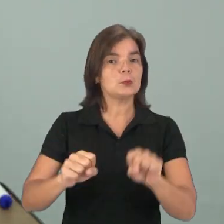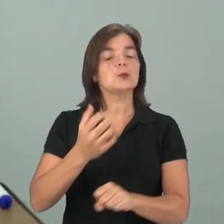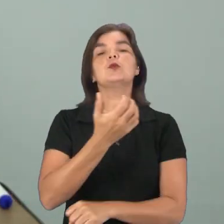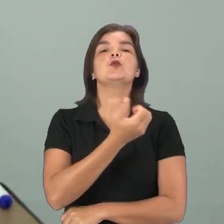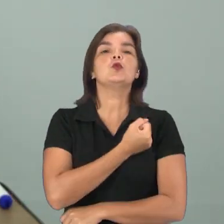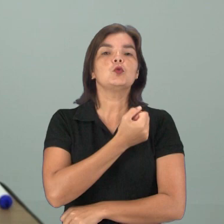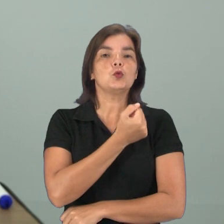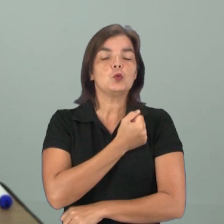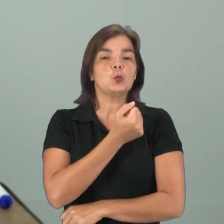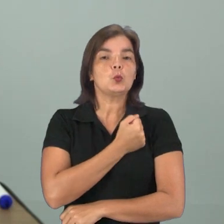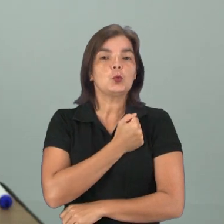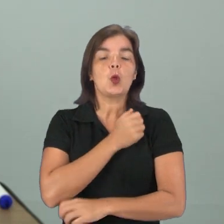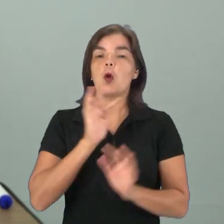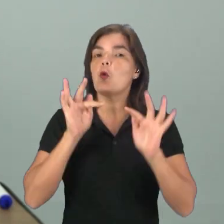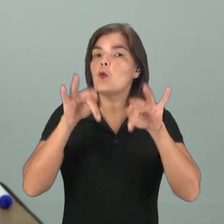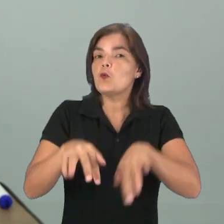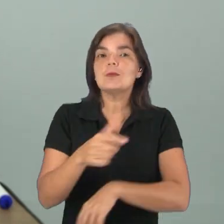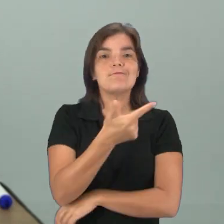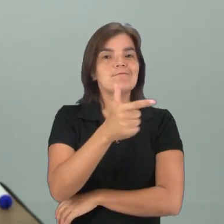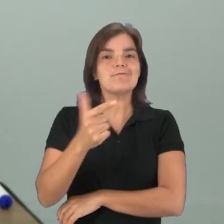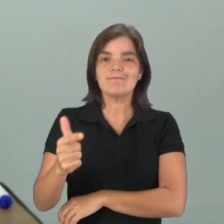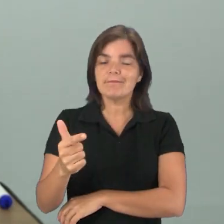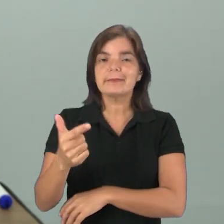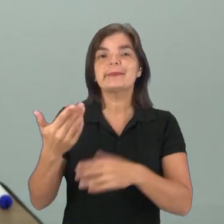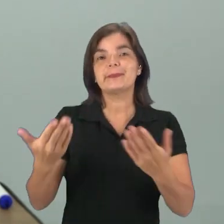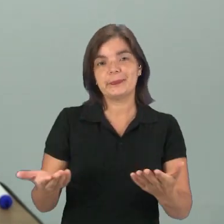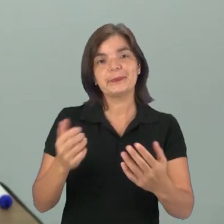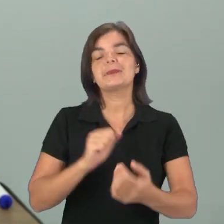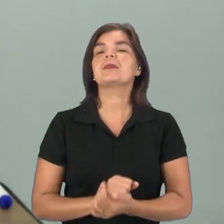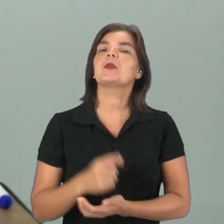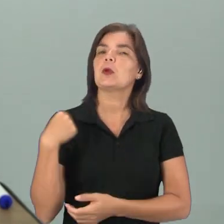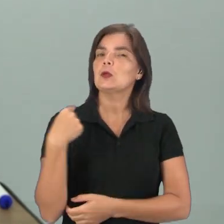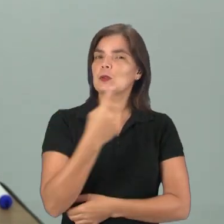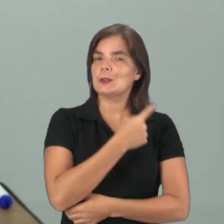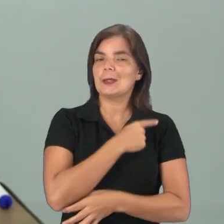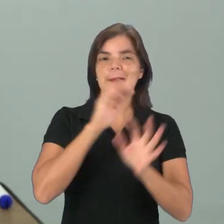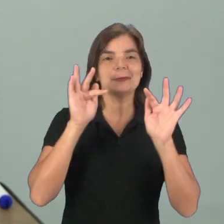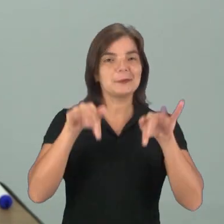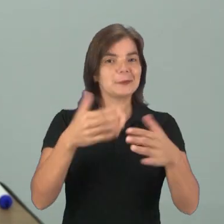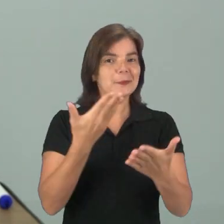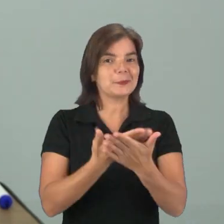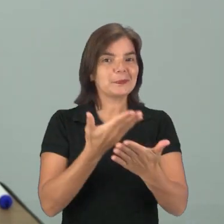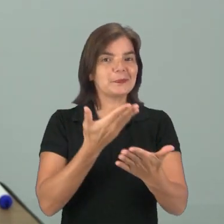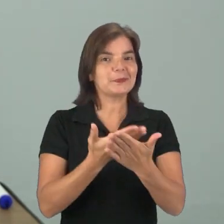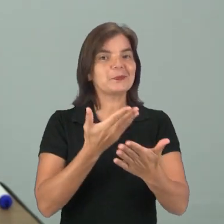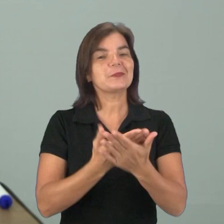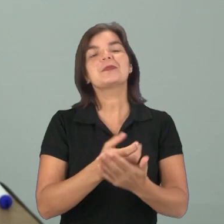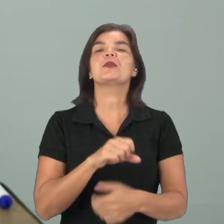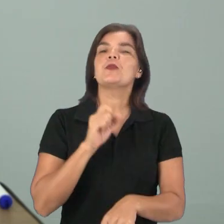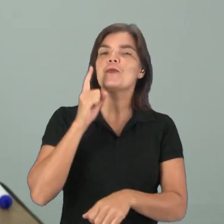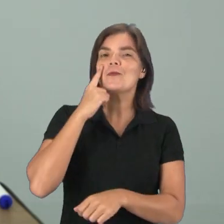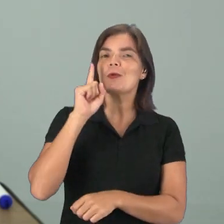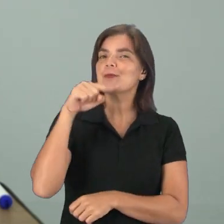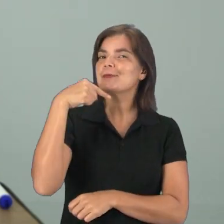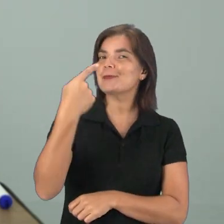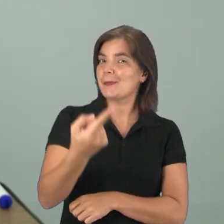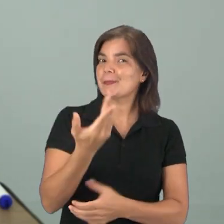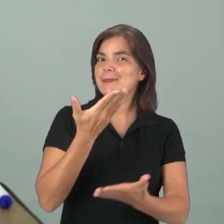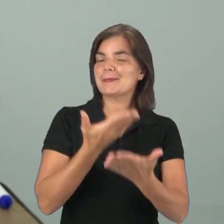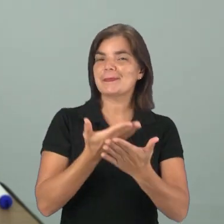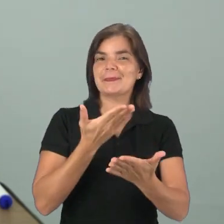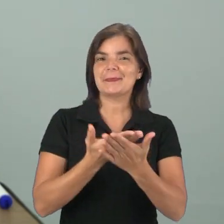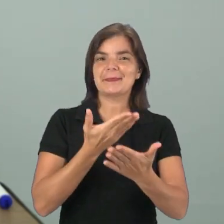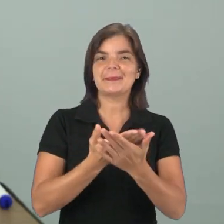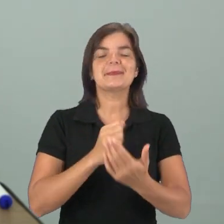numeração decimal, ele não tem fim, né? Mas nós vamos finalizar por aqui e eu te vejo logo mais